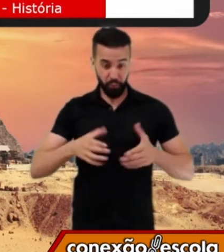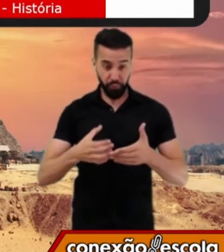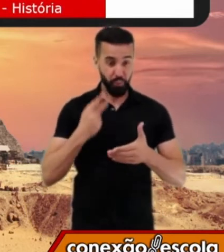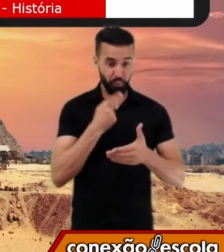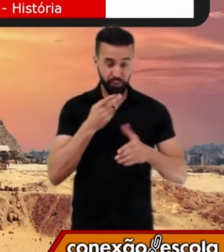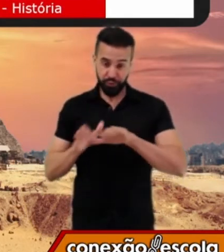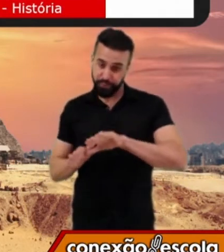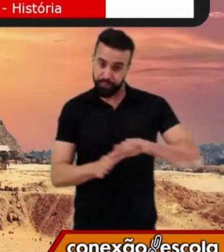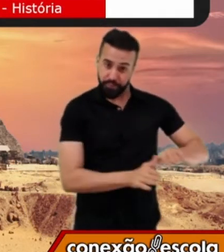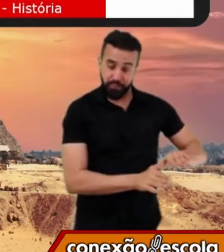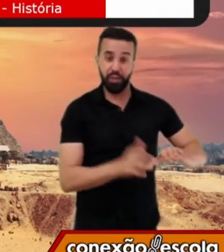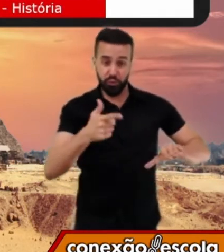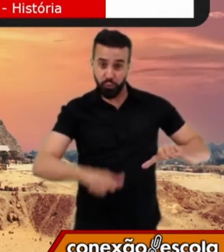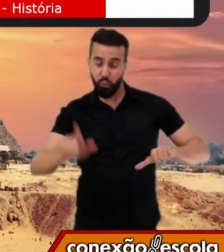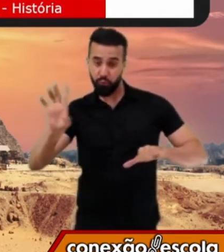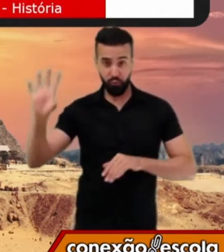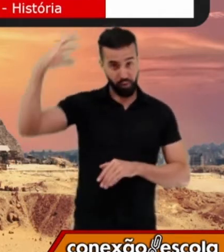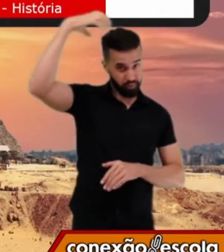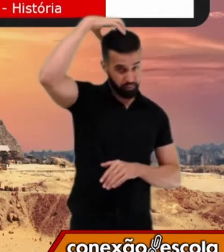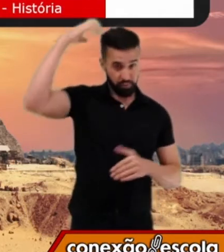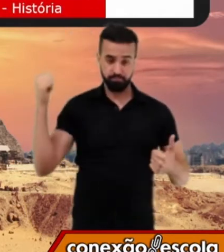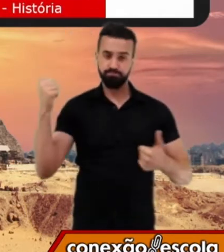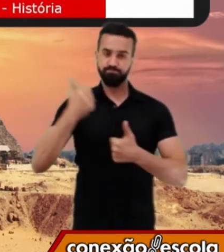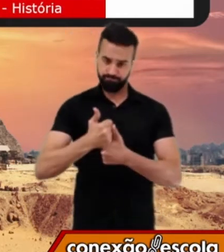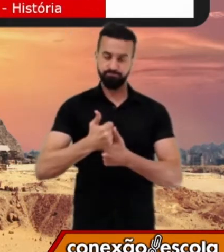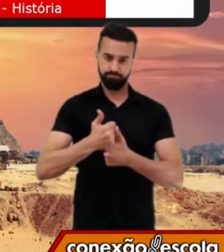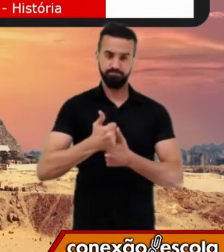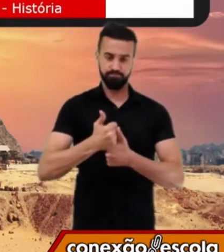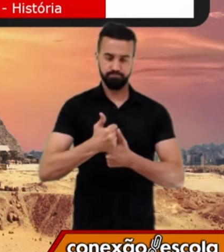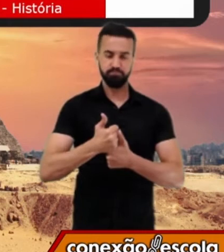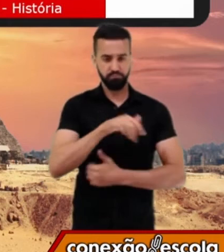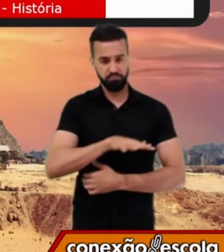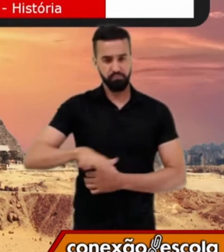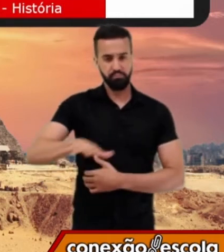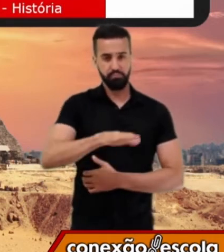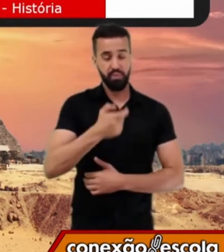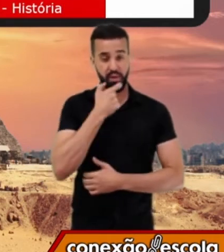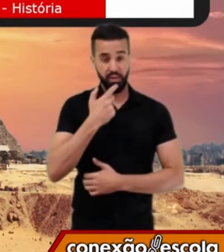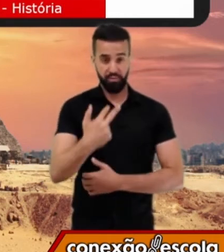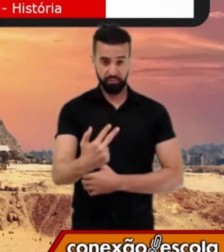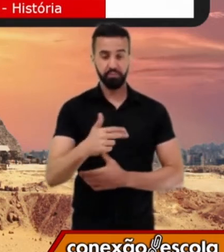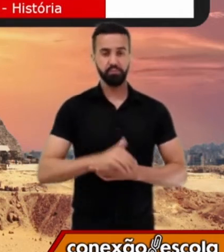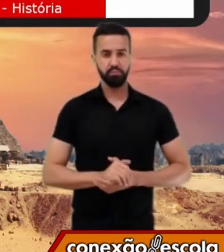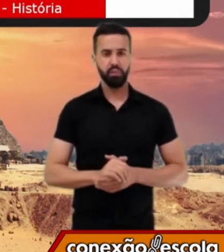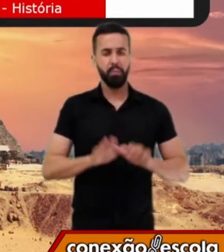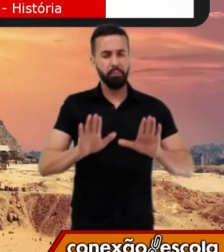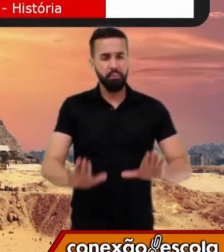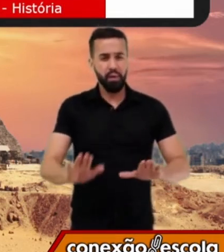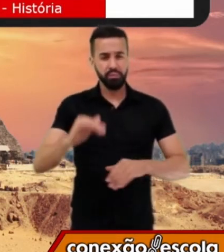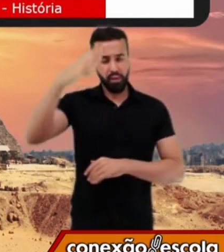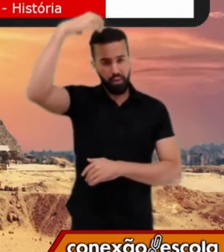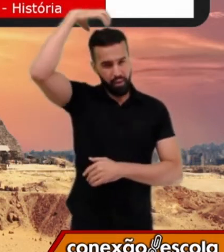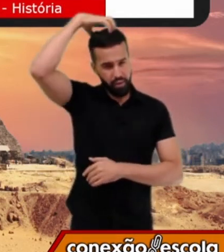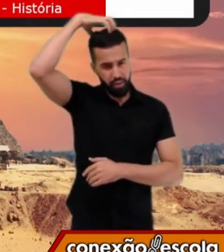temos novamente a monarquia entrando em pleno funcionamento na Inglaterra. Porém, esses reis, Carlos II